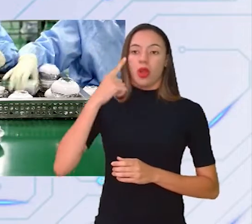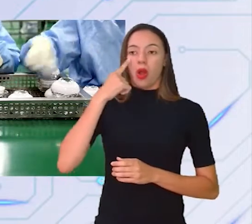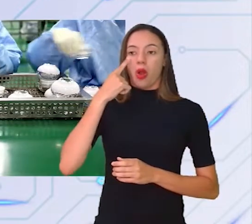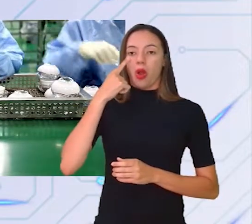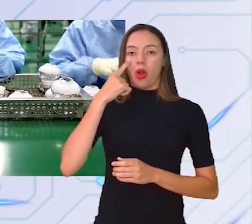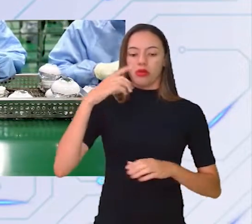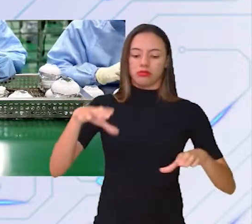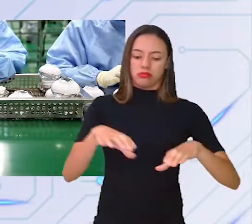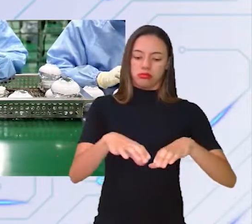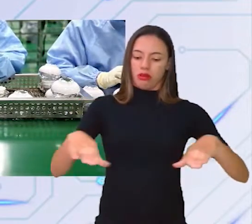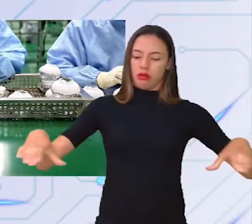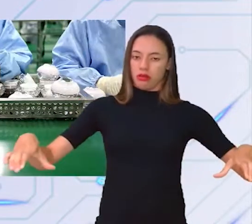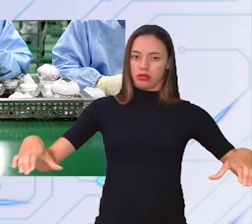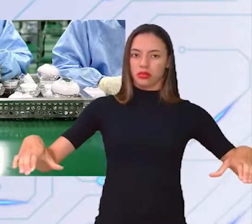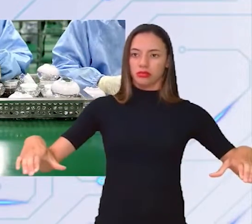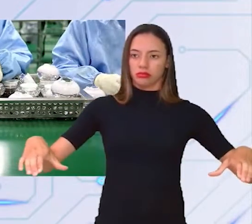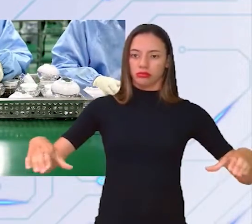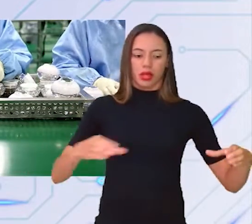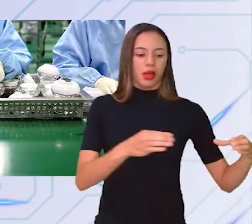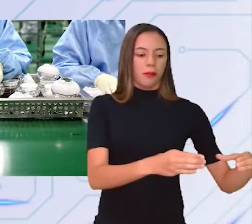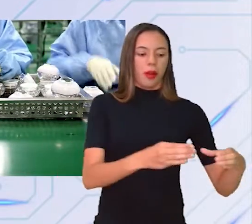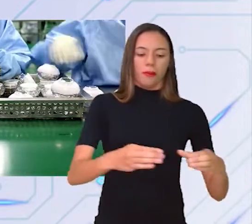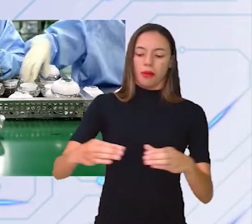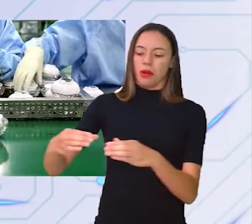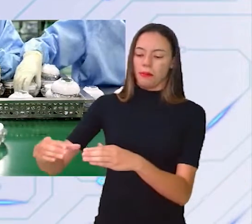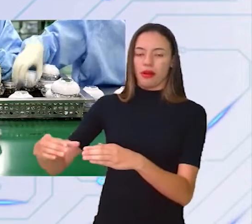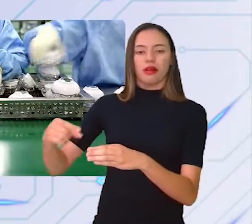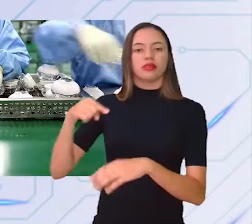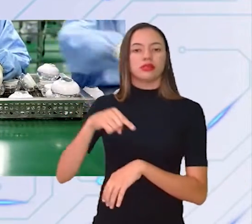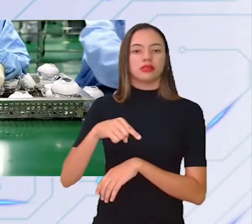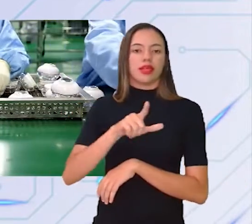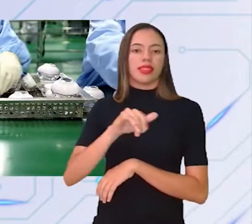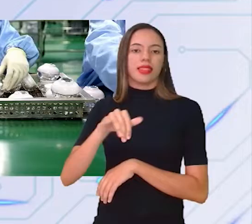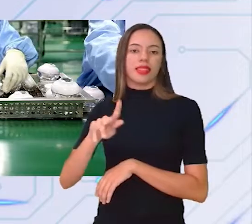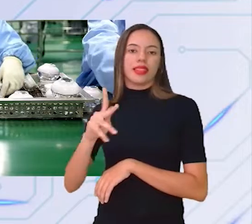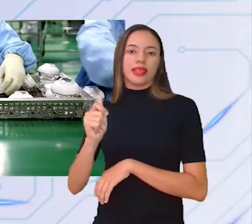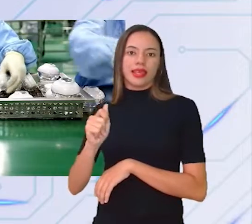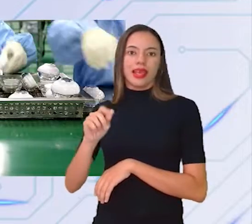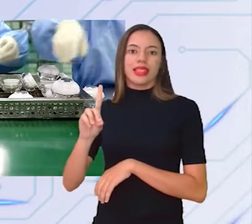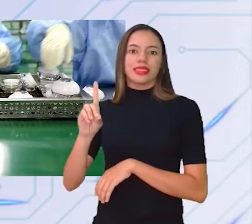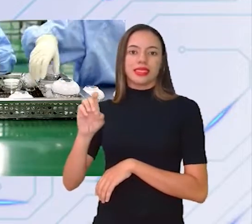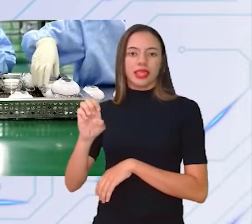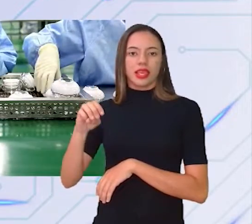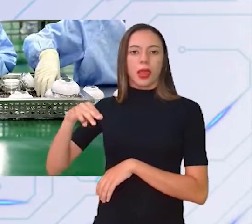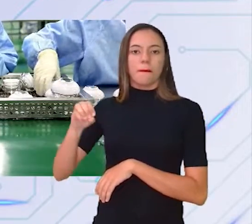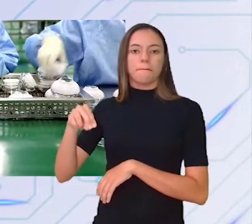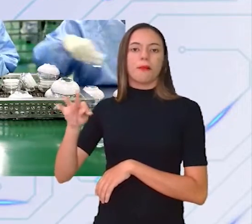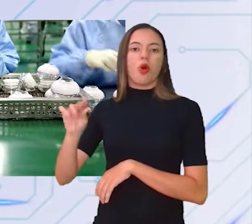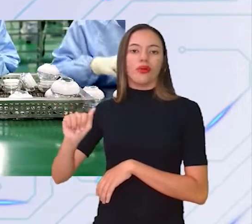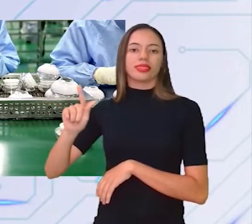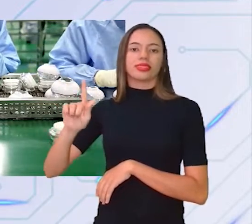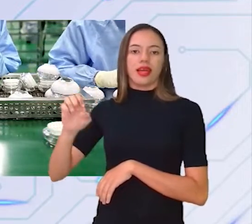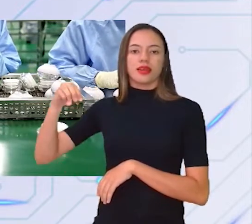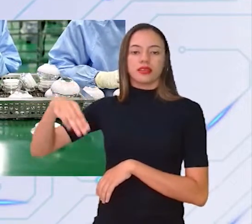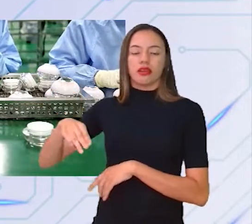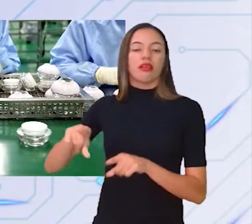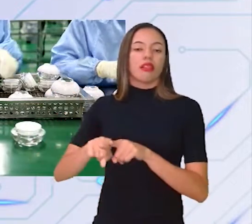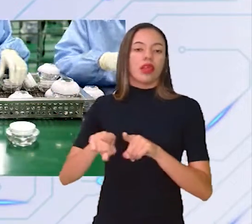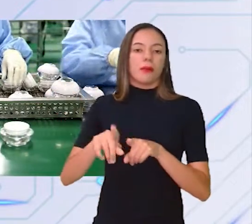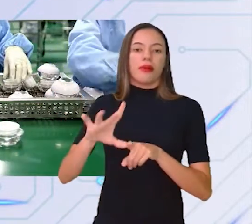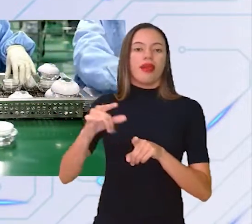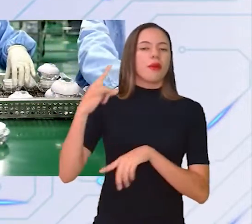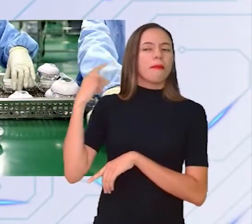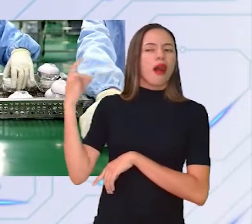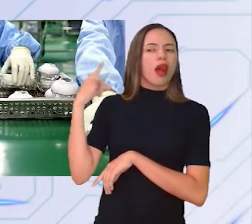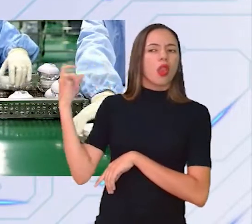né? Aquela anterior, eu deixei o barulhinho justamente para fazer aquela referência, ou seja, o que aquela pessoa estava fazendo com as mãos